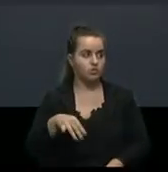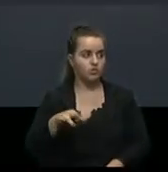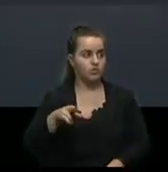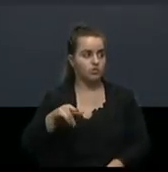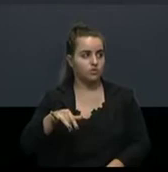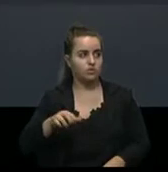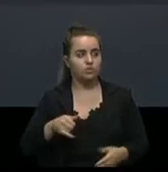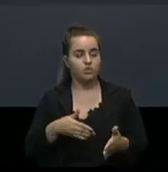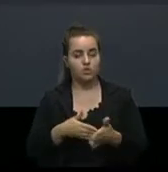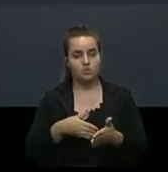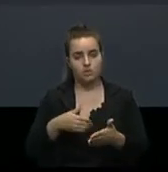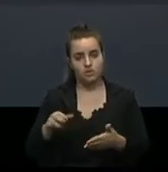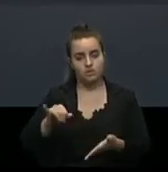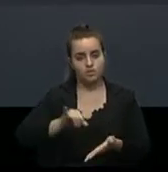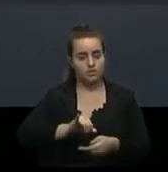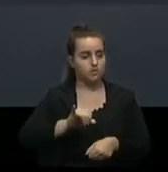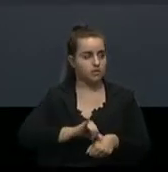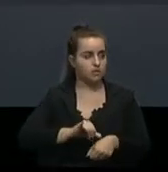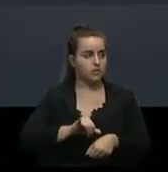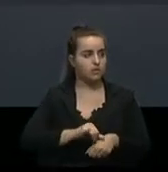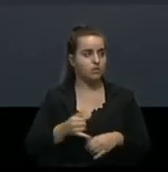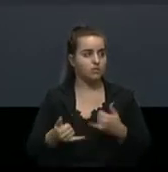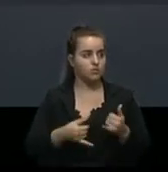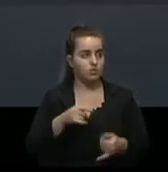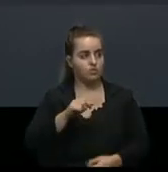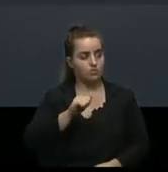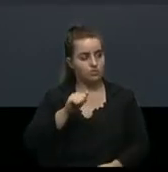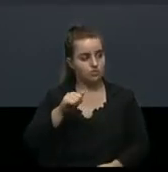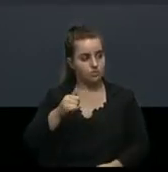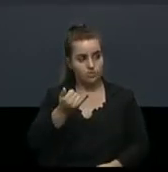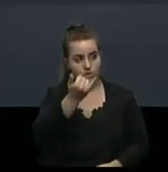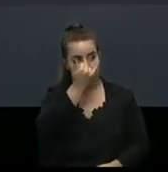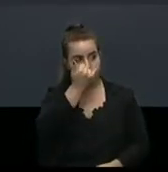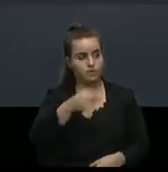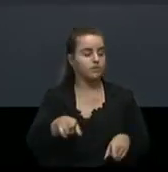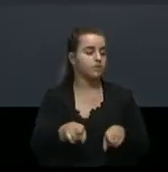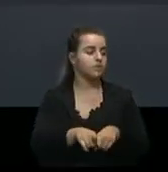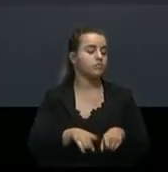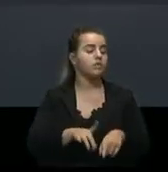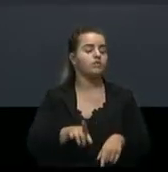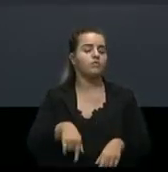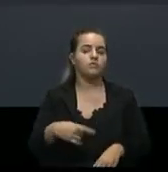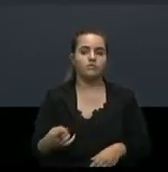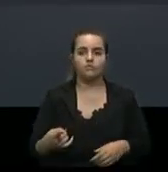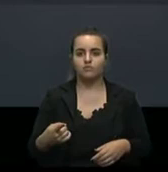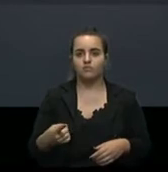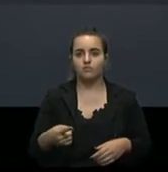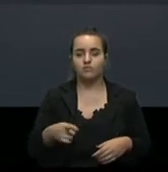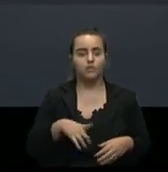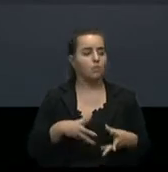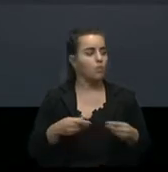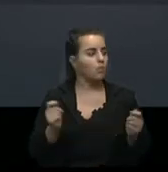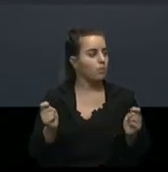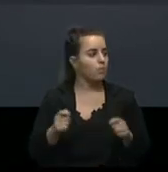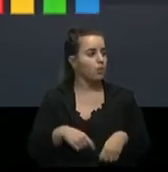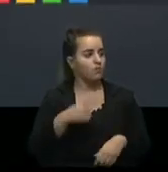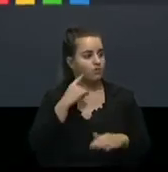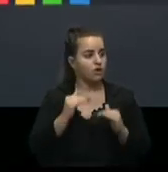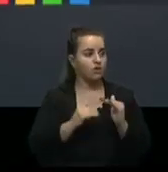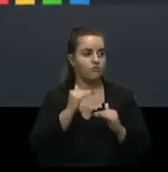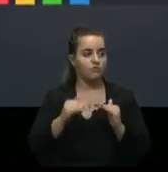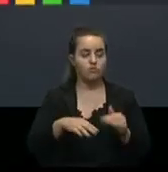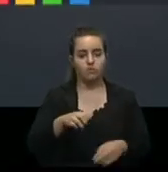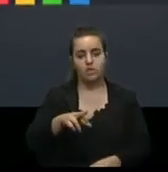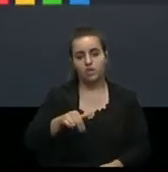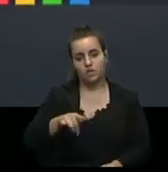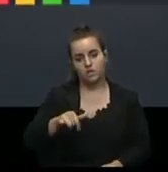teorema do limite central em jogos de azar, por exemplo. E quer ver outra situação em que se trabalha bastante com hipóteses? A evolução do